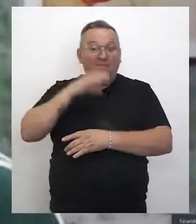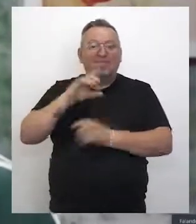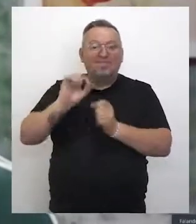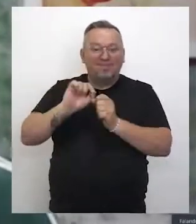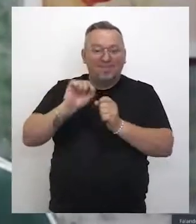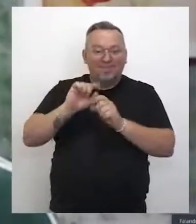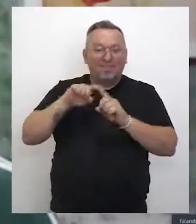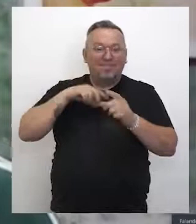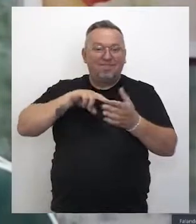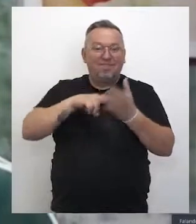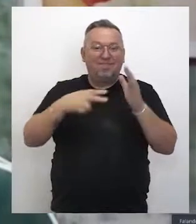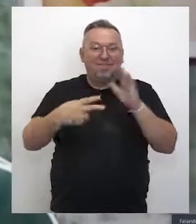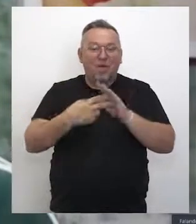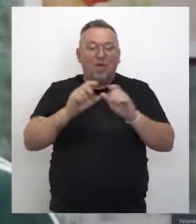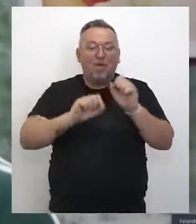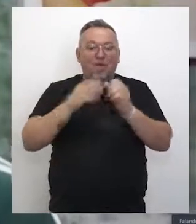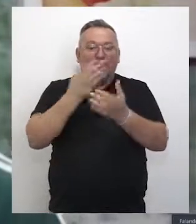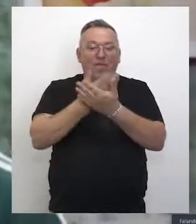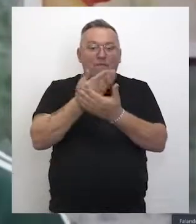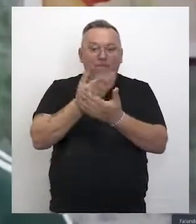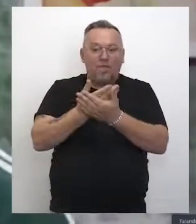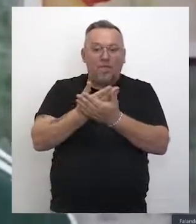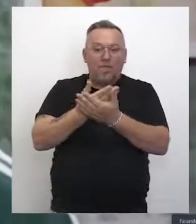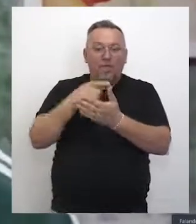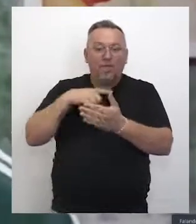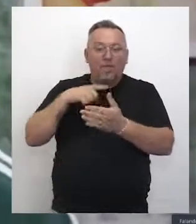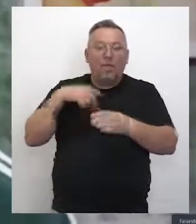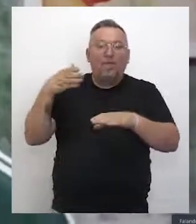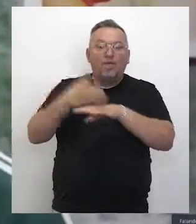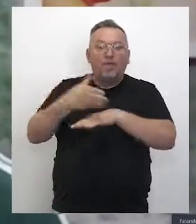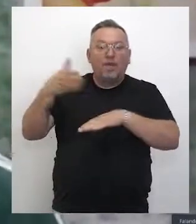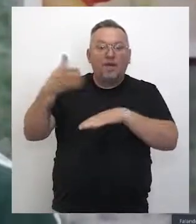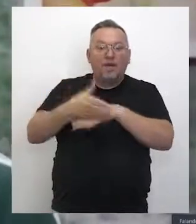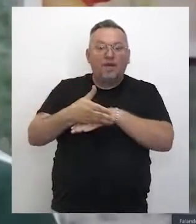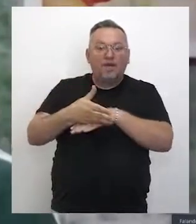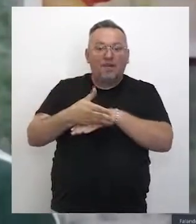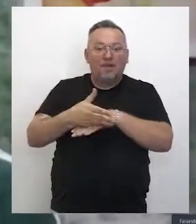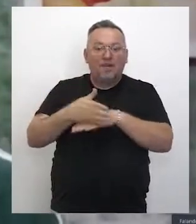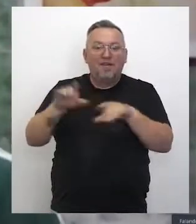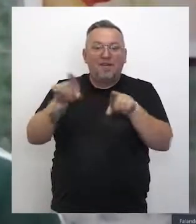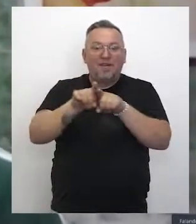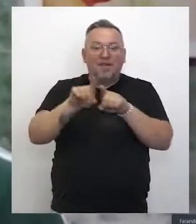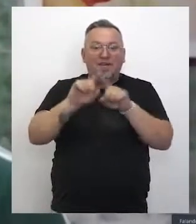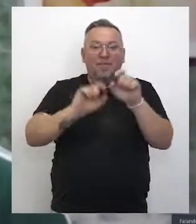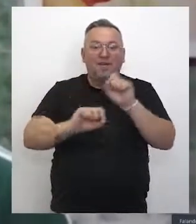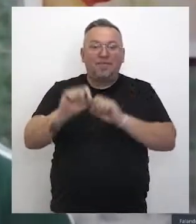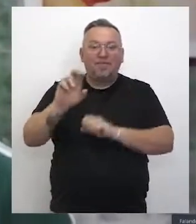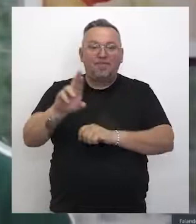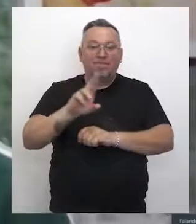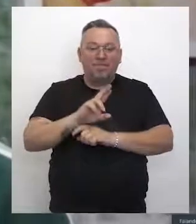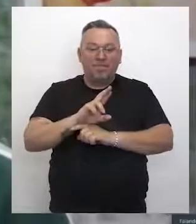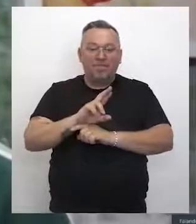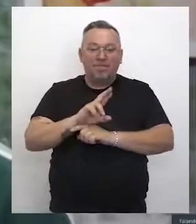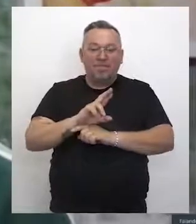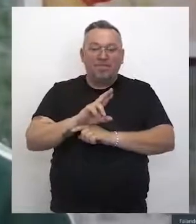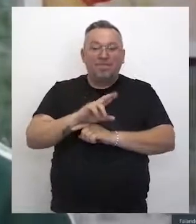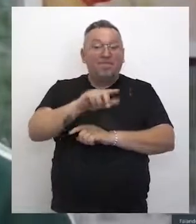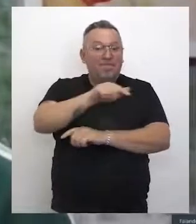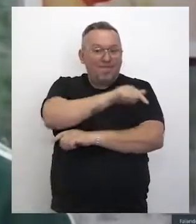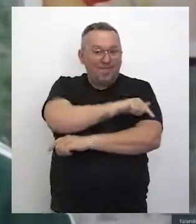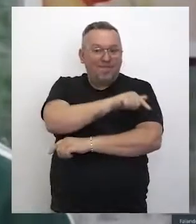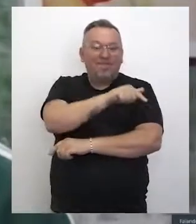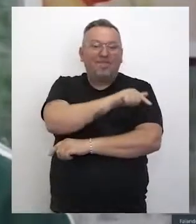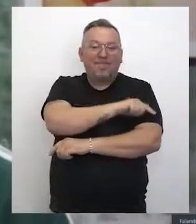Isso significa que os estudantes estão participando. E, claro, as respostas no 7º